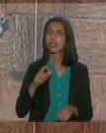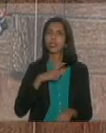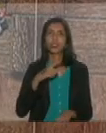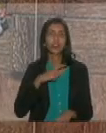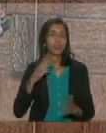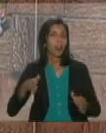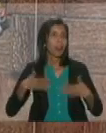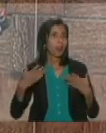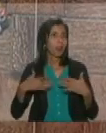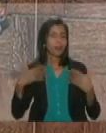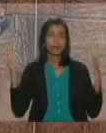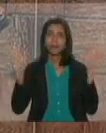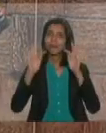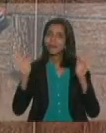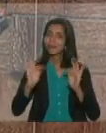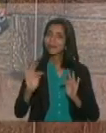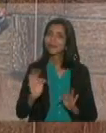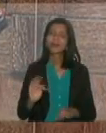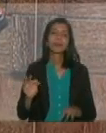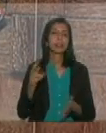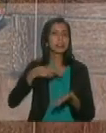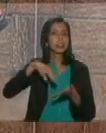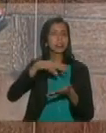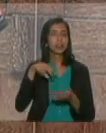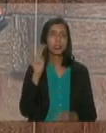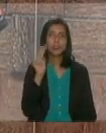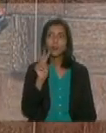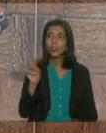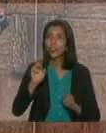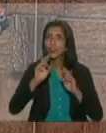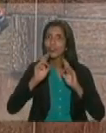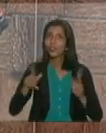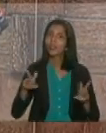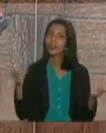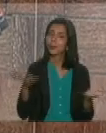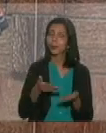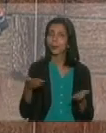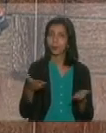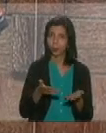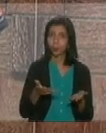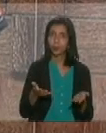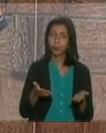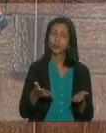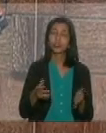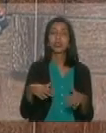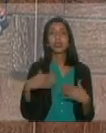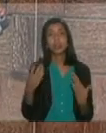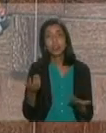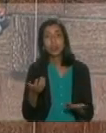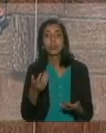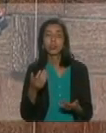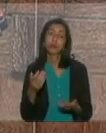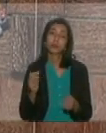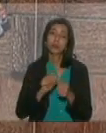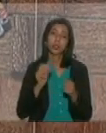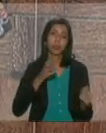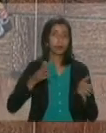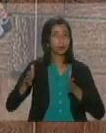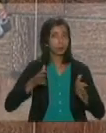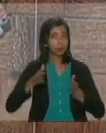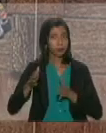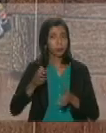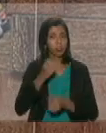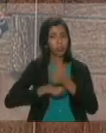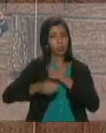um frisson, tinha uma alegria nas aulas, os espetáculos de dança eram muito diferentes do que são hoje em dia, né? E eu peguei